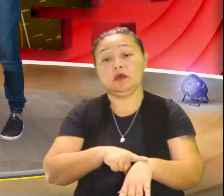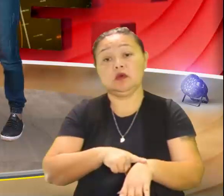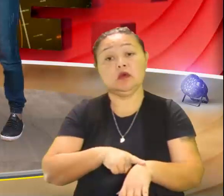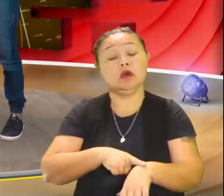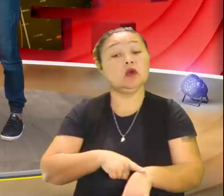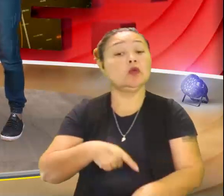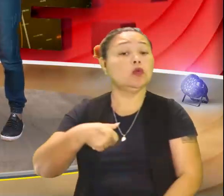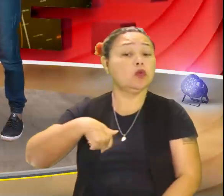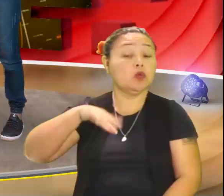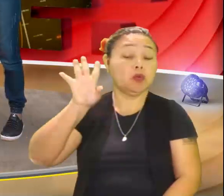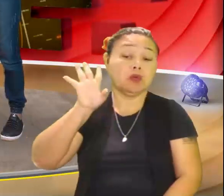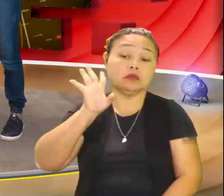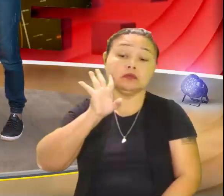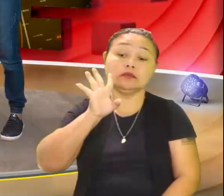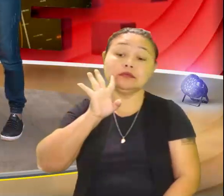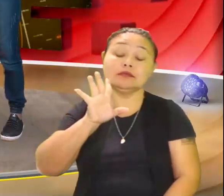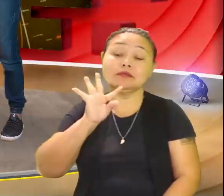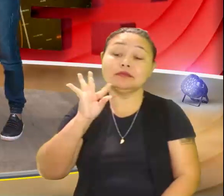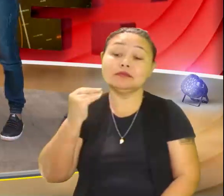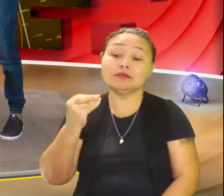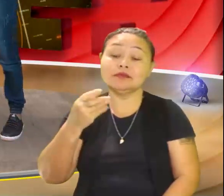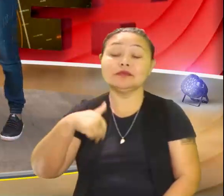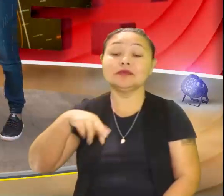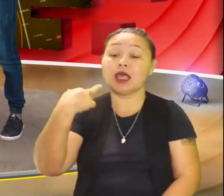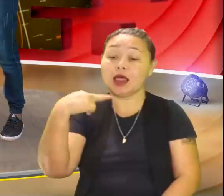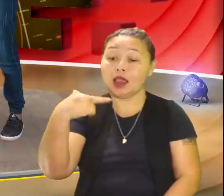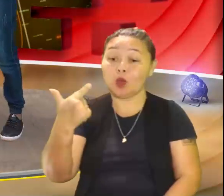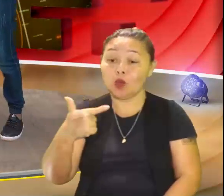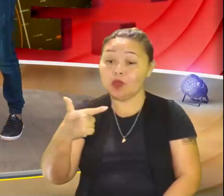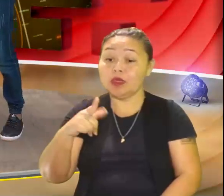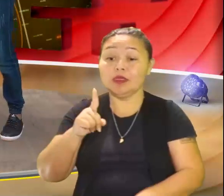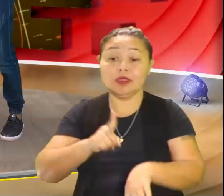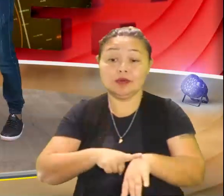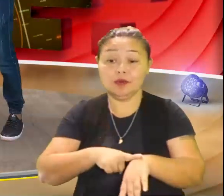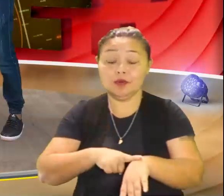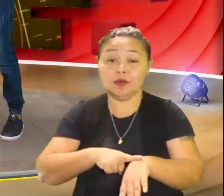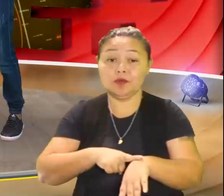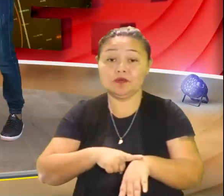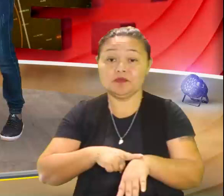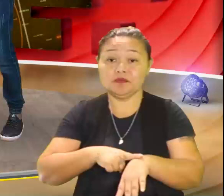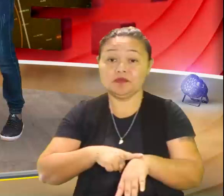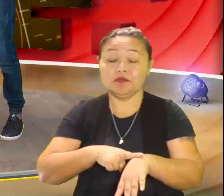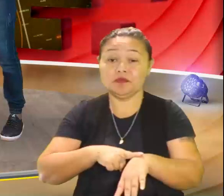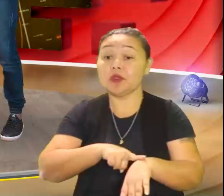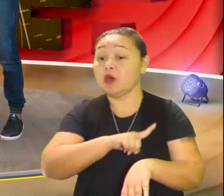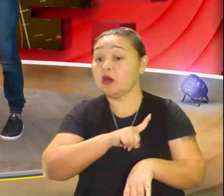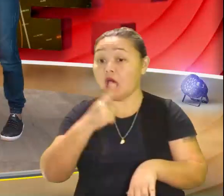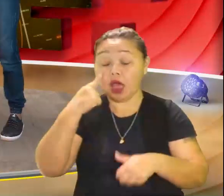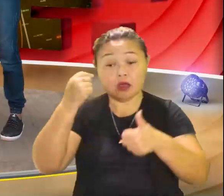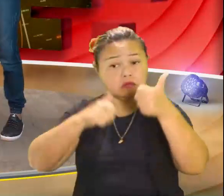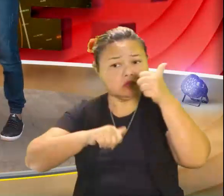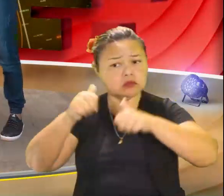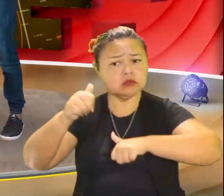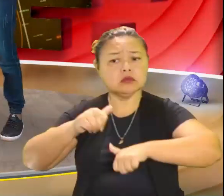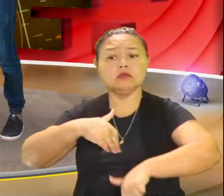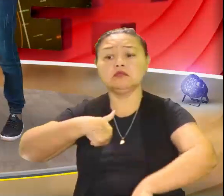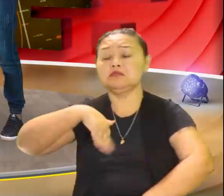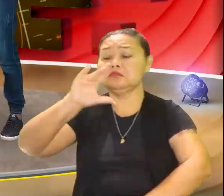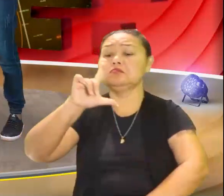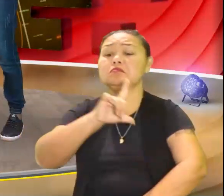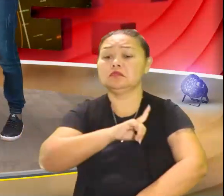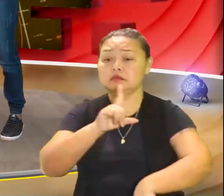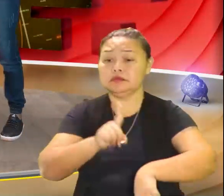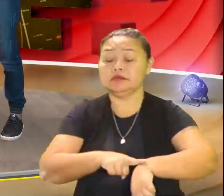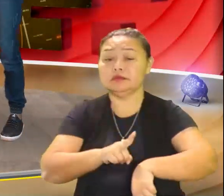E o que eu acho mais legal de tudo é que esses que reclamam que não tem tempo, quando você vai analisar, são os que mais